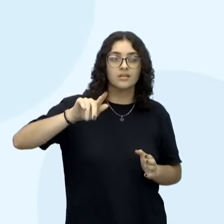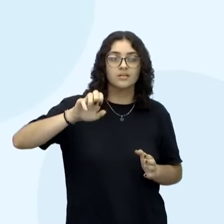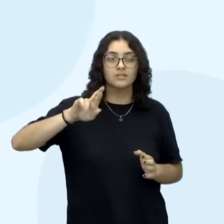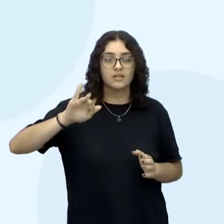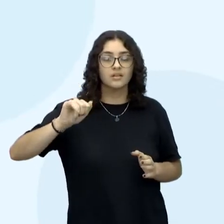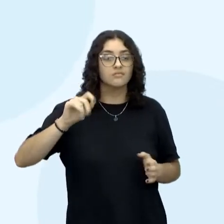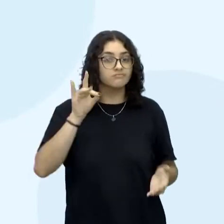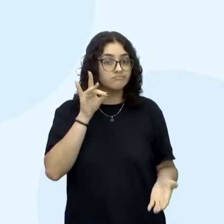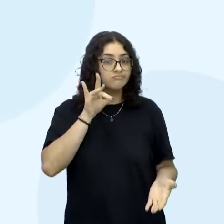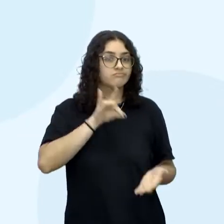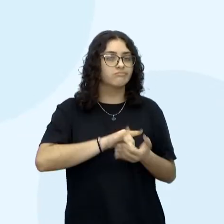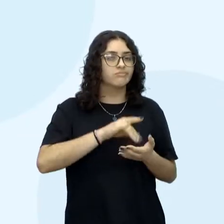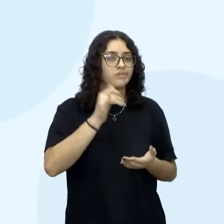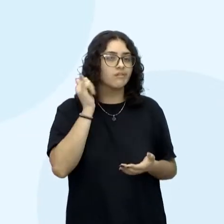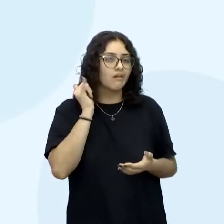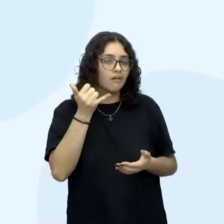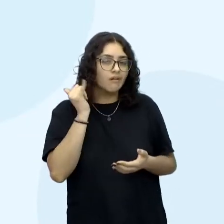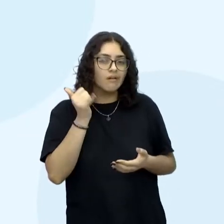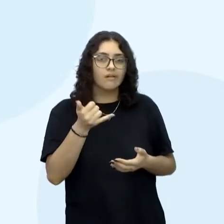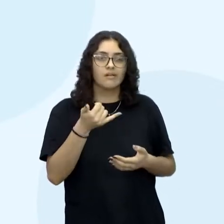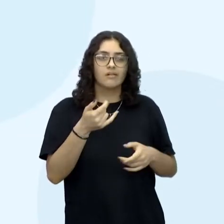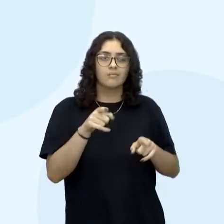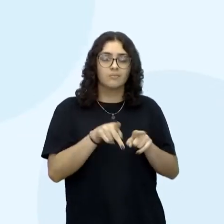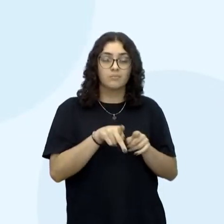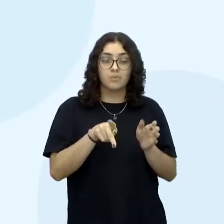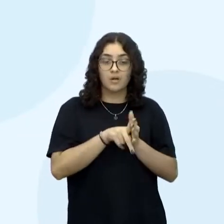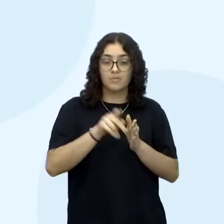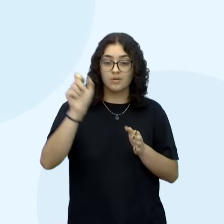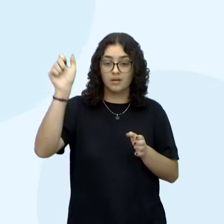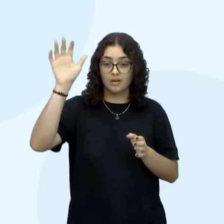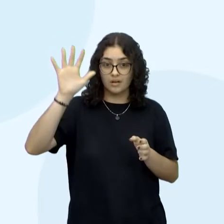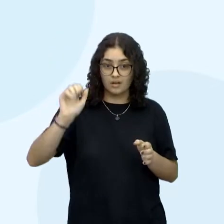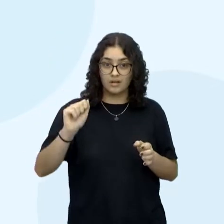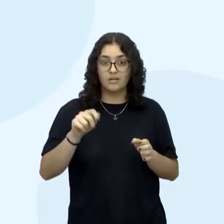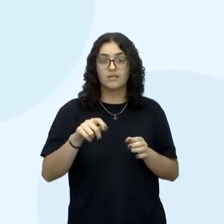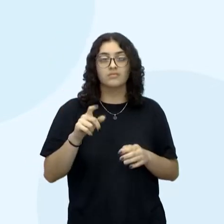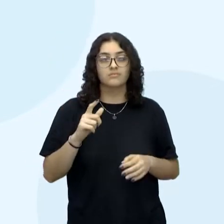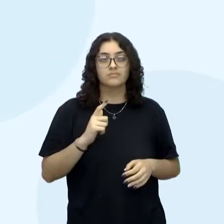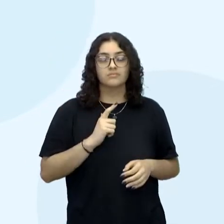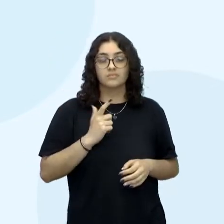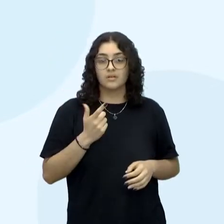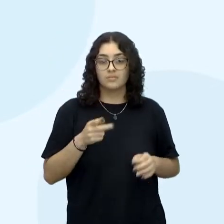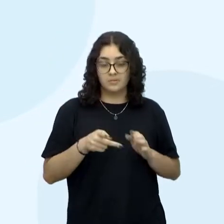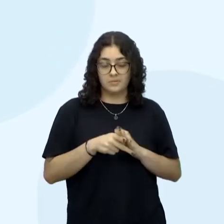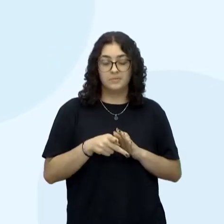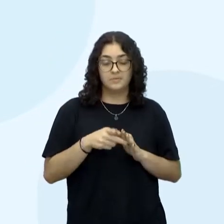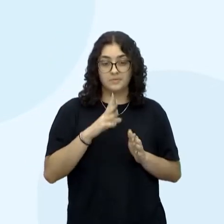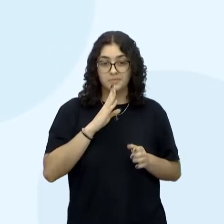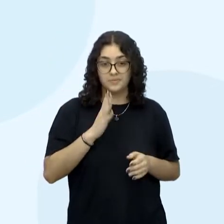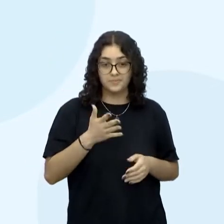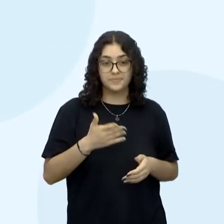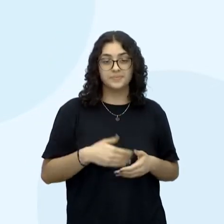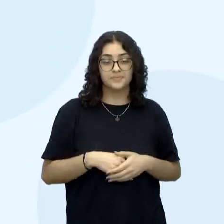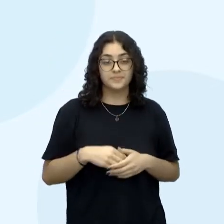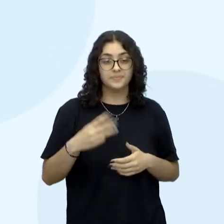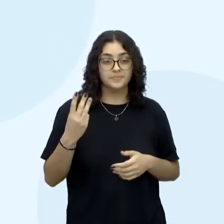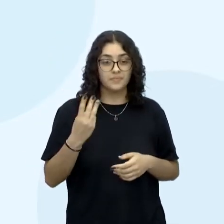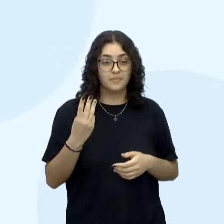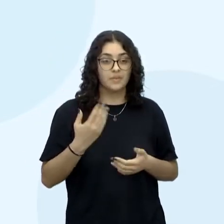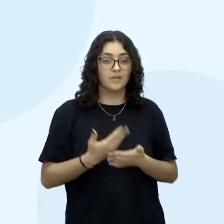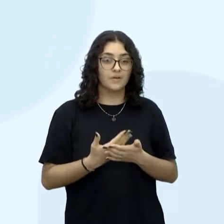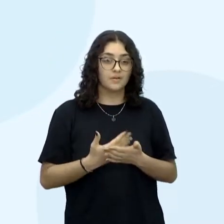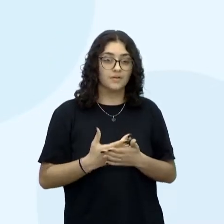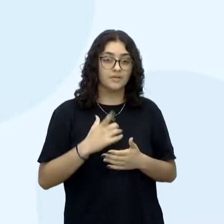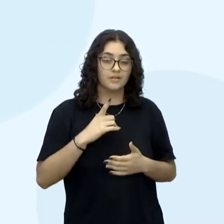a verdade, a narrativa africana, sem esse filtro ocidental que a gente já conhece. A terceira aula eu trouxe